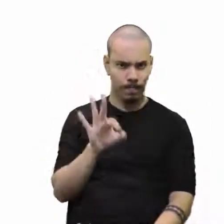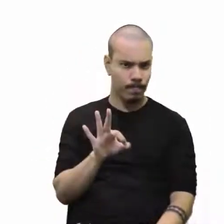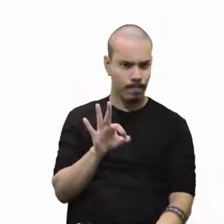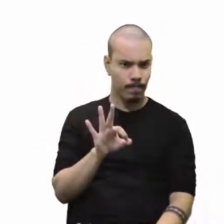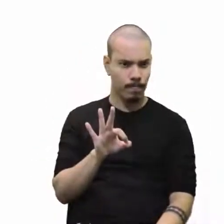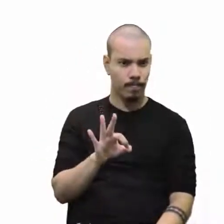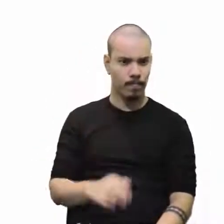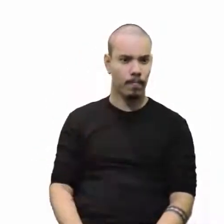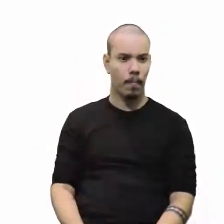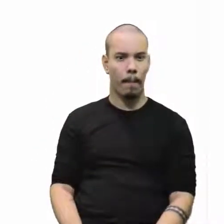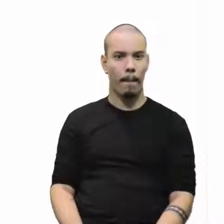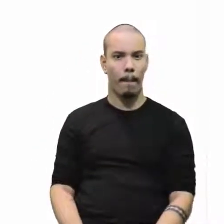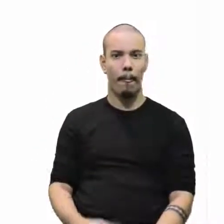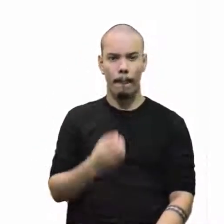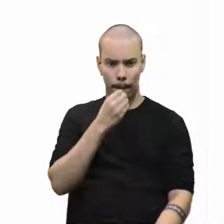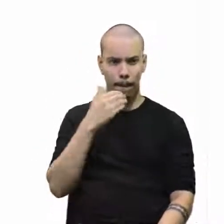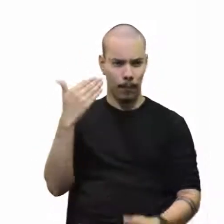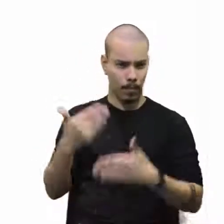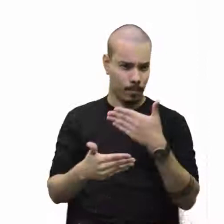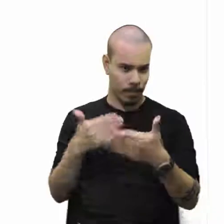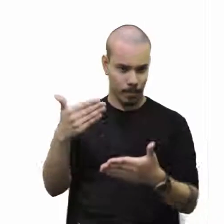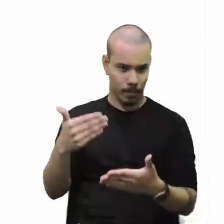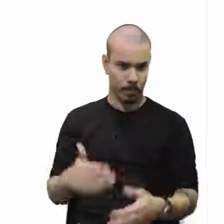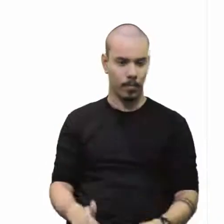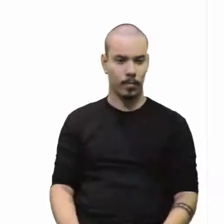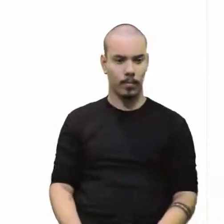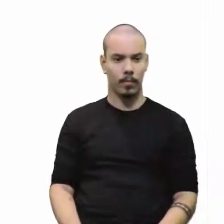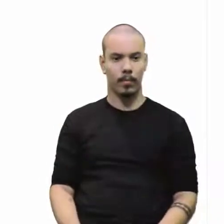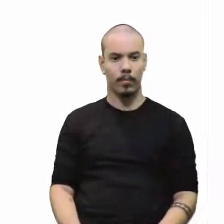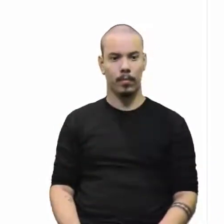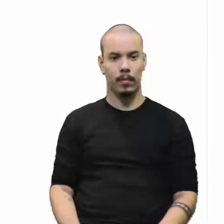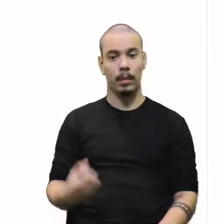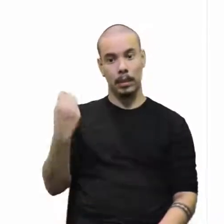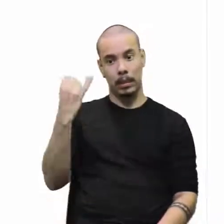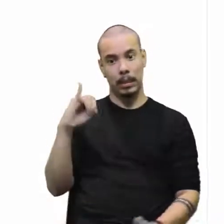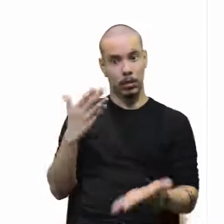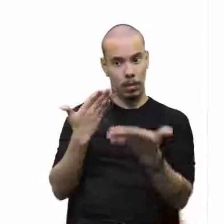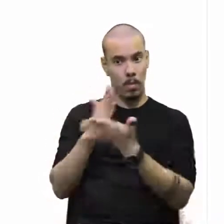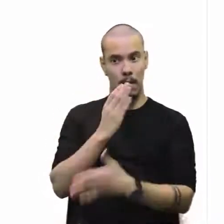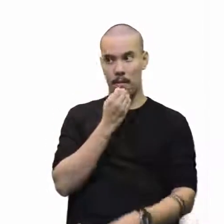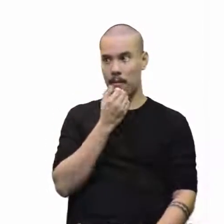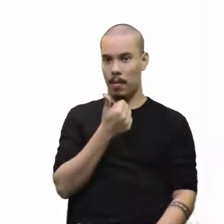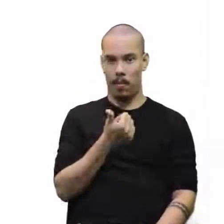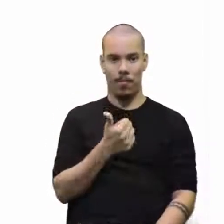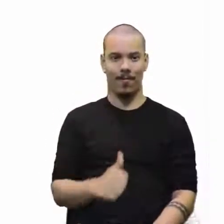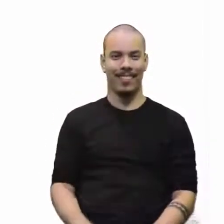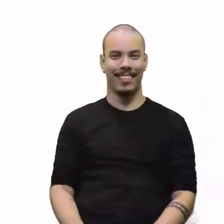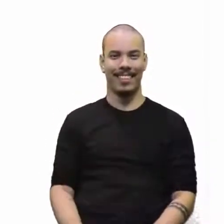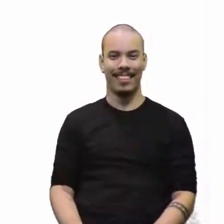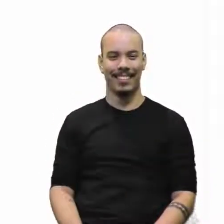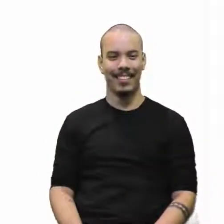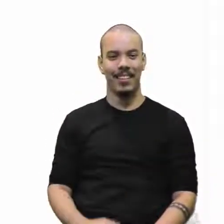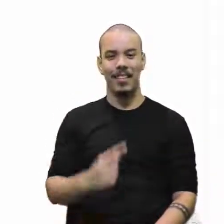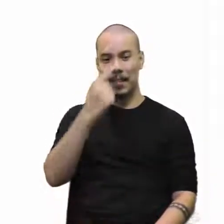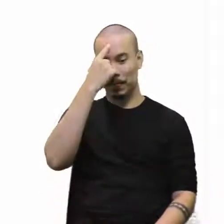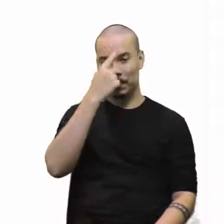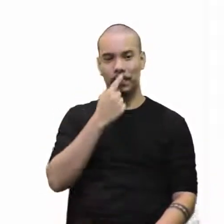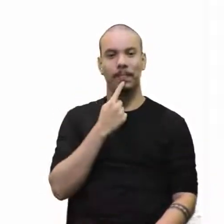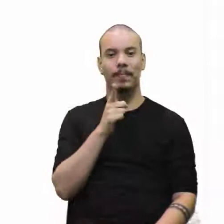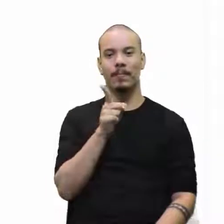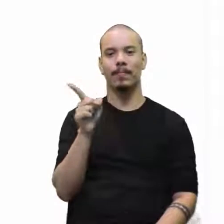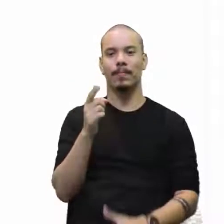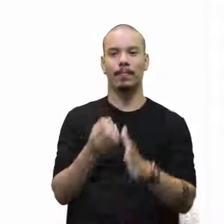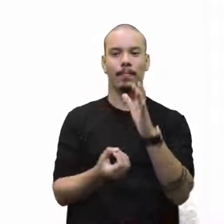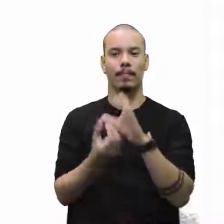Muito bom, professor Deus. Tá bem. Vamos lá. Então, se eu passei no teste, tá bom. A figura abaixo representa um